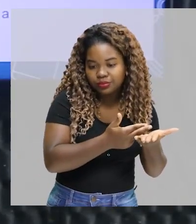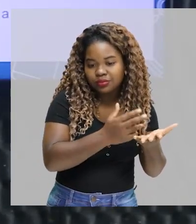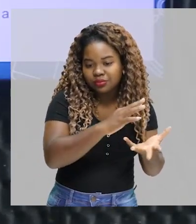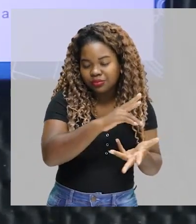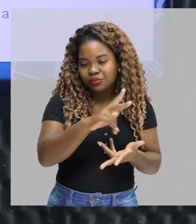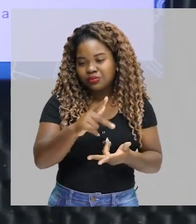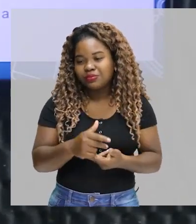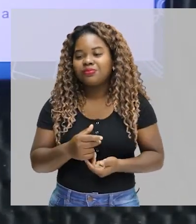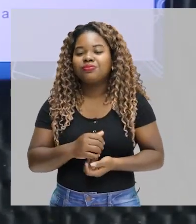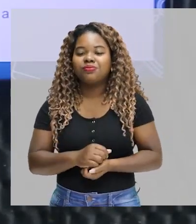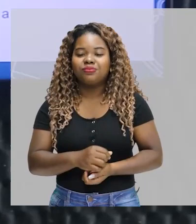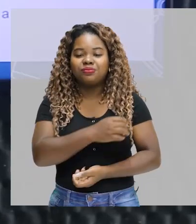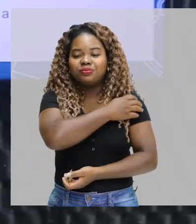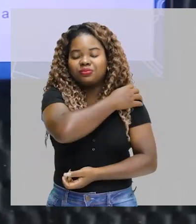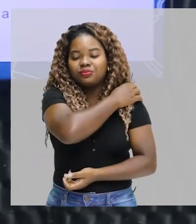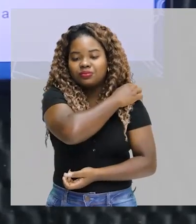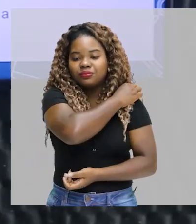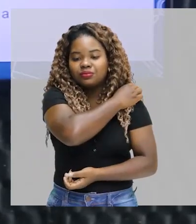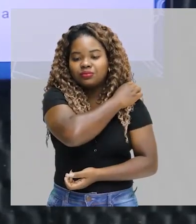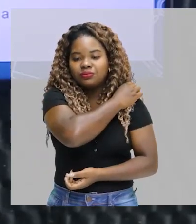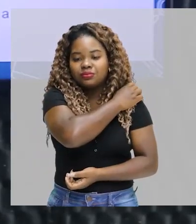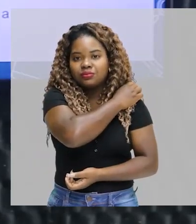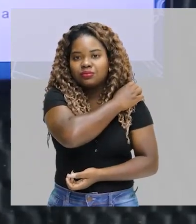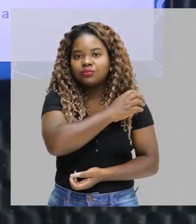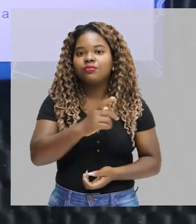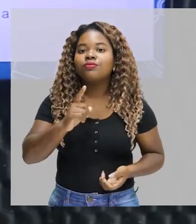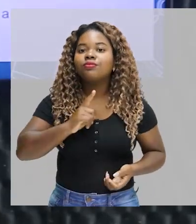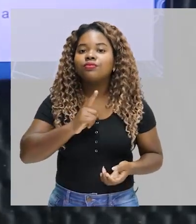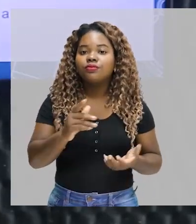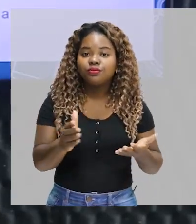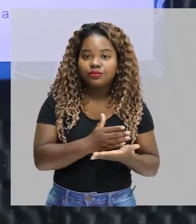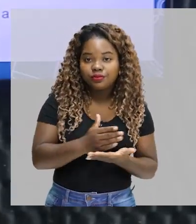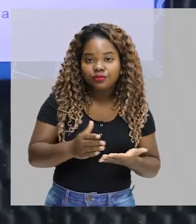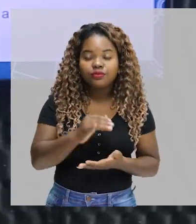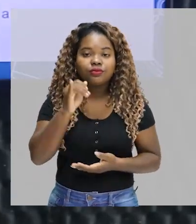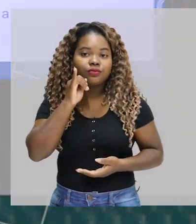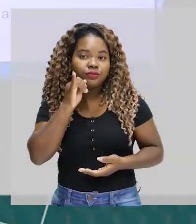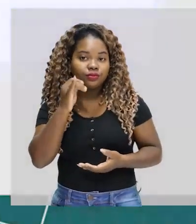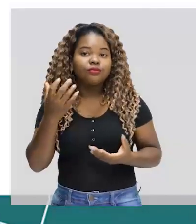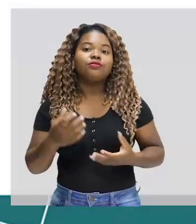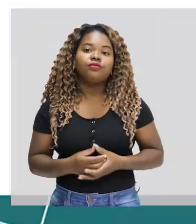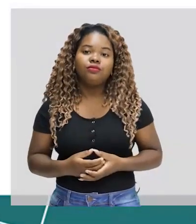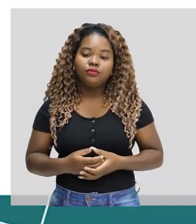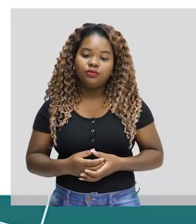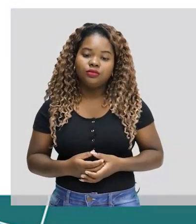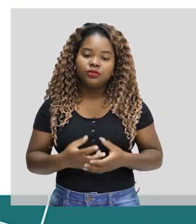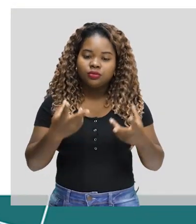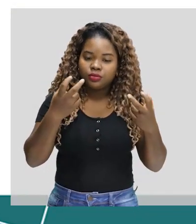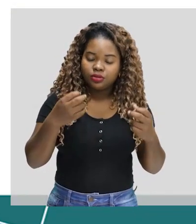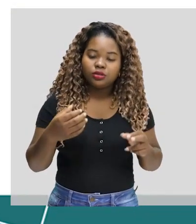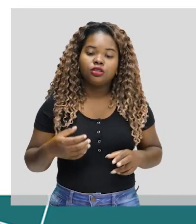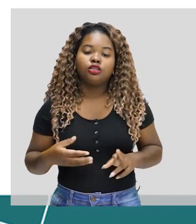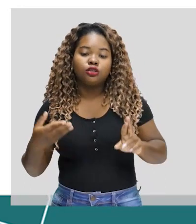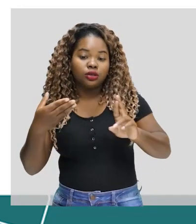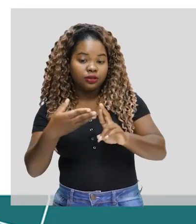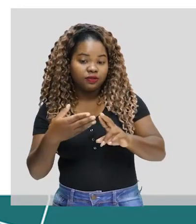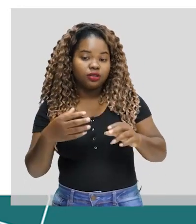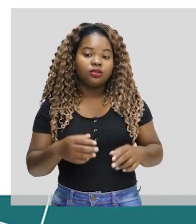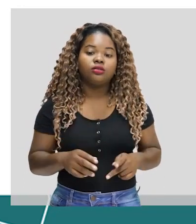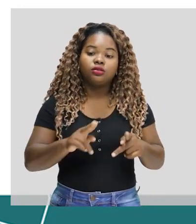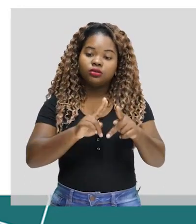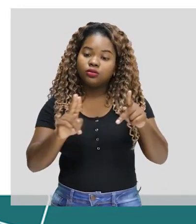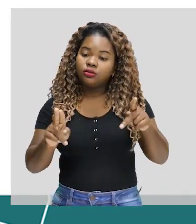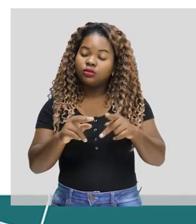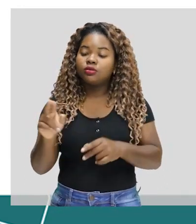ser publicado. Então, eu tenho alguns exemplos nesse sentido, observando que os pronomes fazem referência e